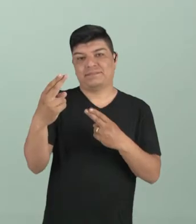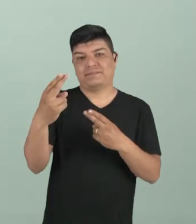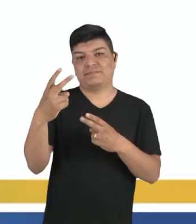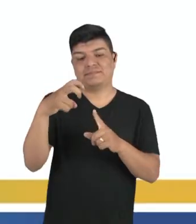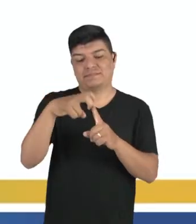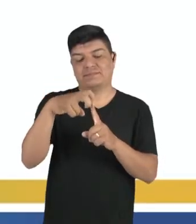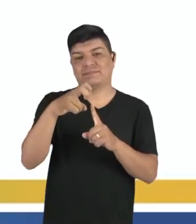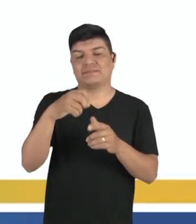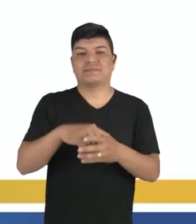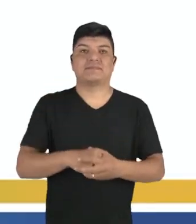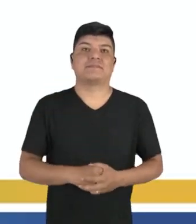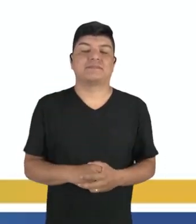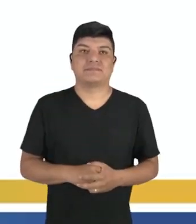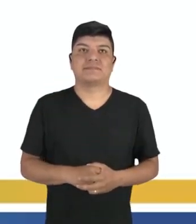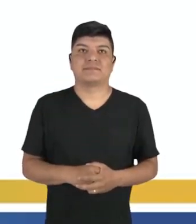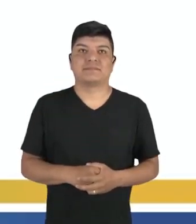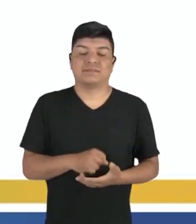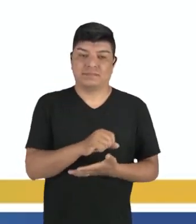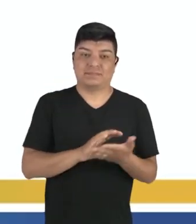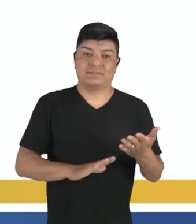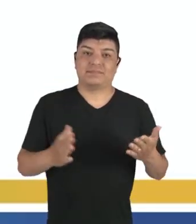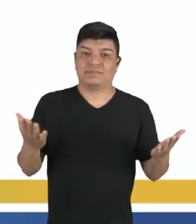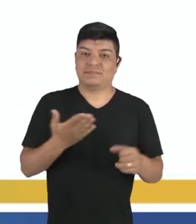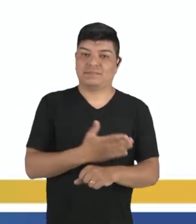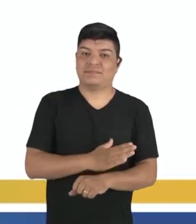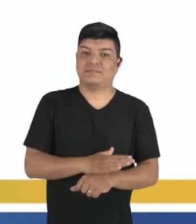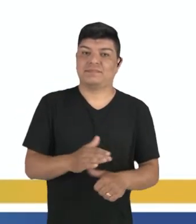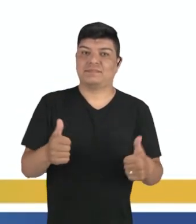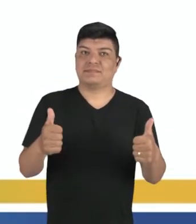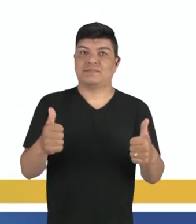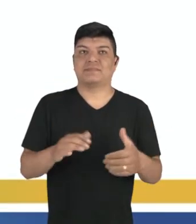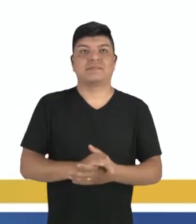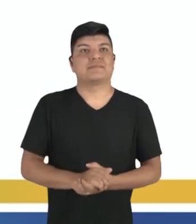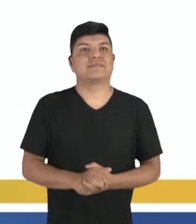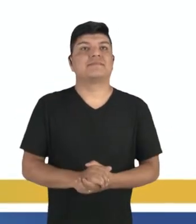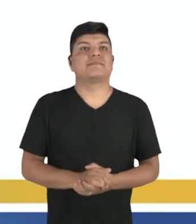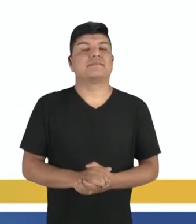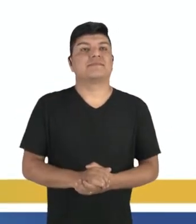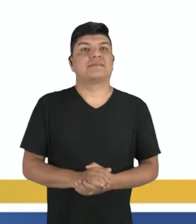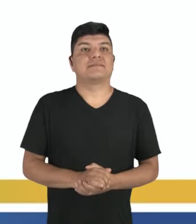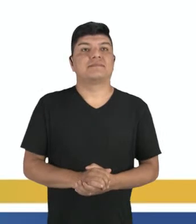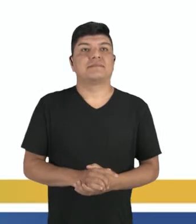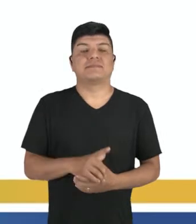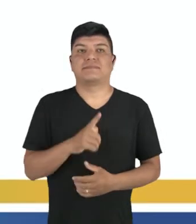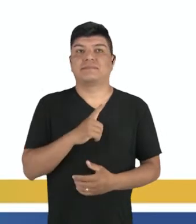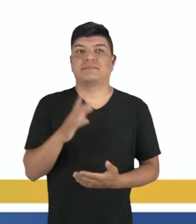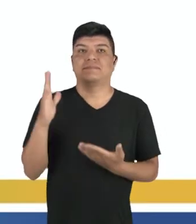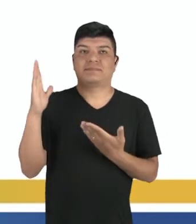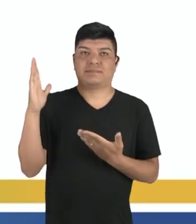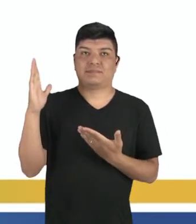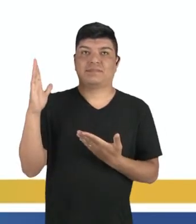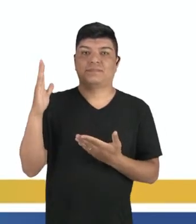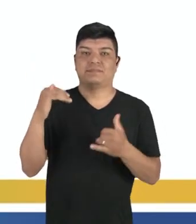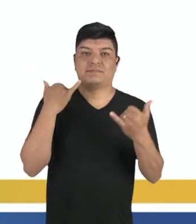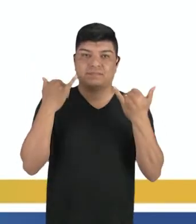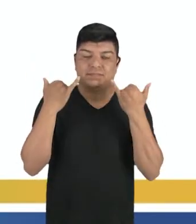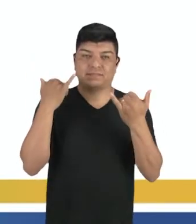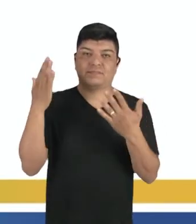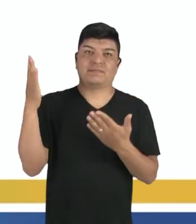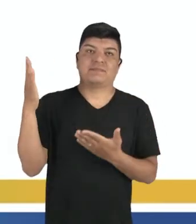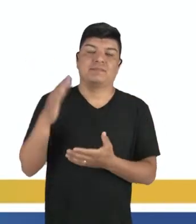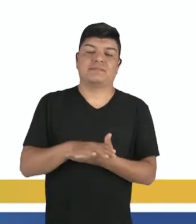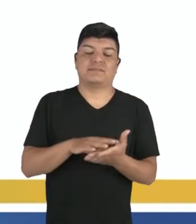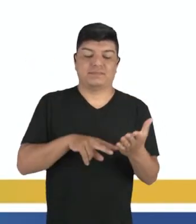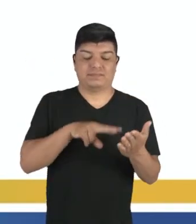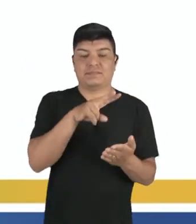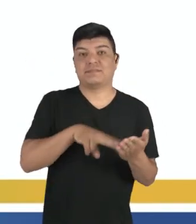galerinha? Então vamos aos nossos exercícios práticos, né? Vamos exercitar um pouco aí. Temos ali uma notícia, né? Vamos ler um